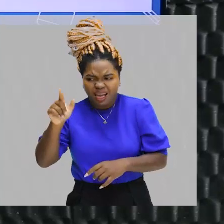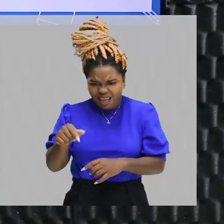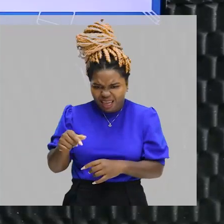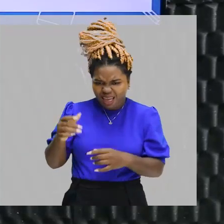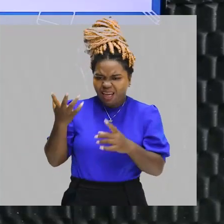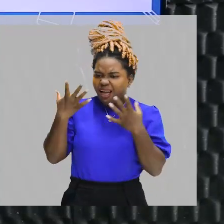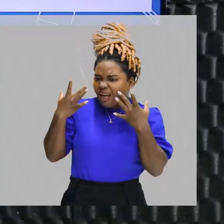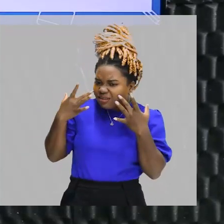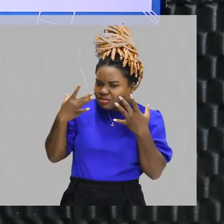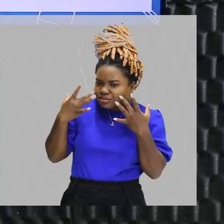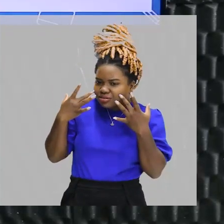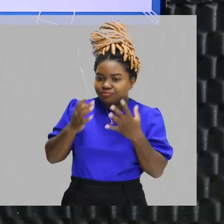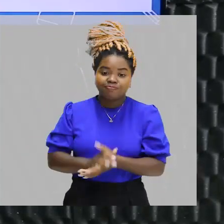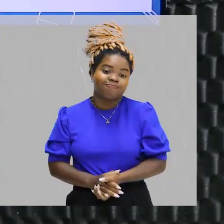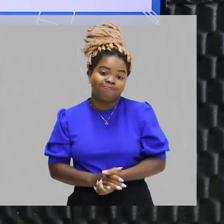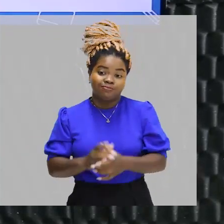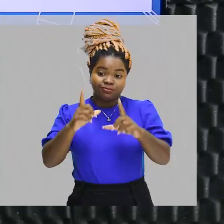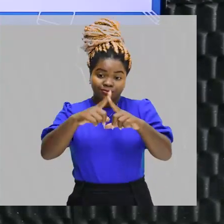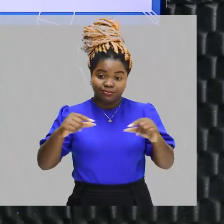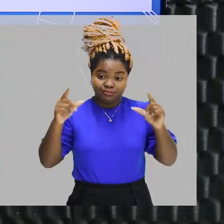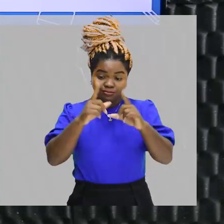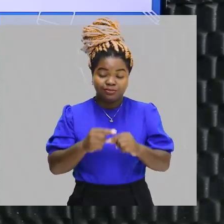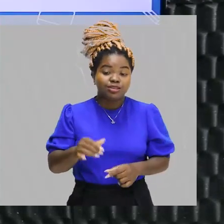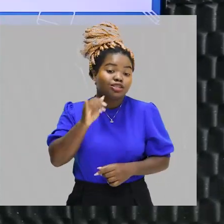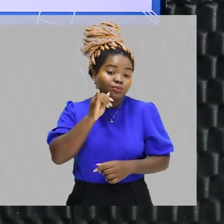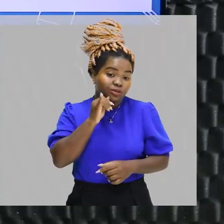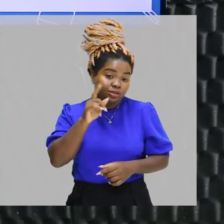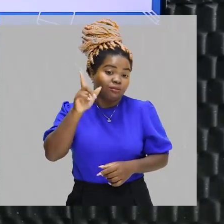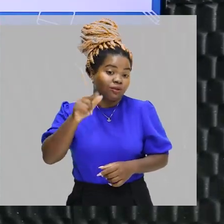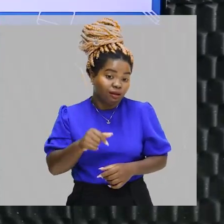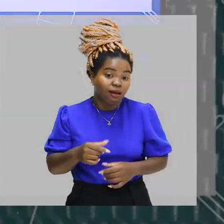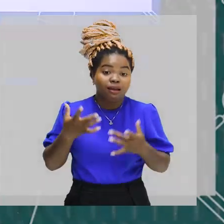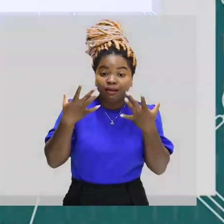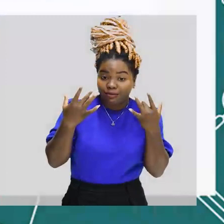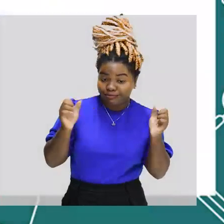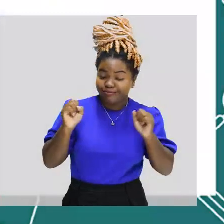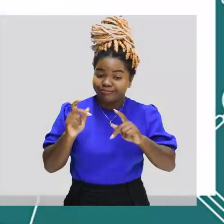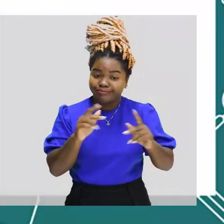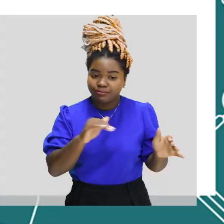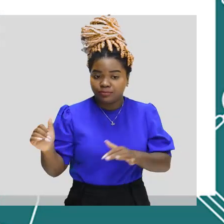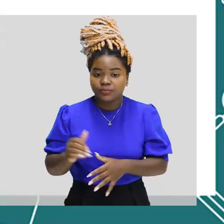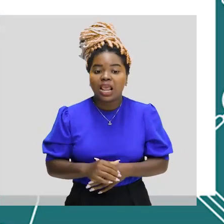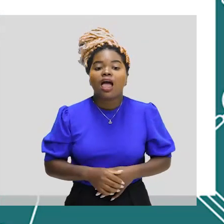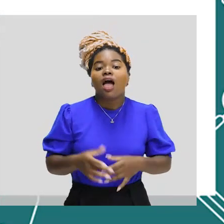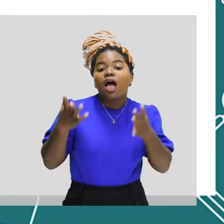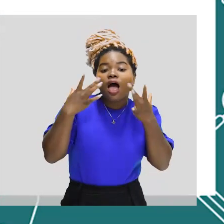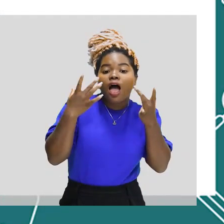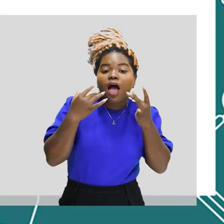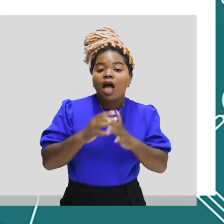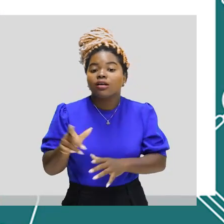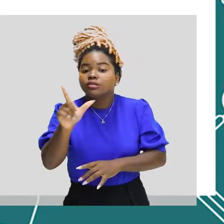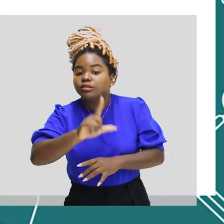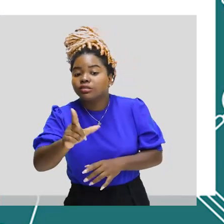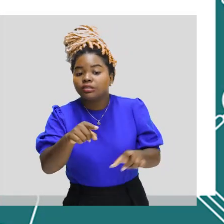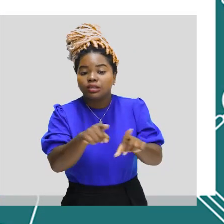arquitetônico, é patrimônio artístico da humanidade. Artes literárias e